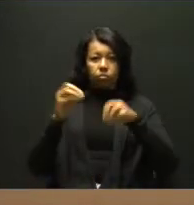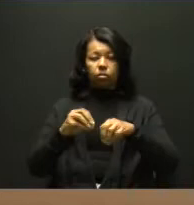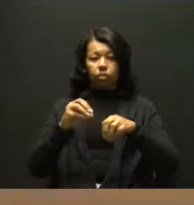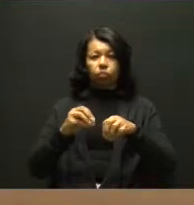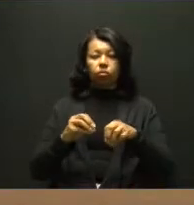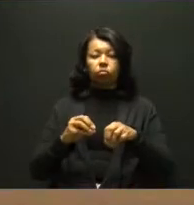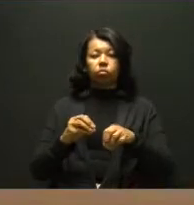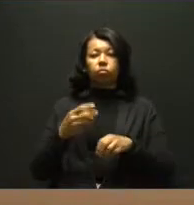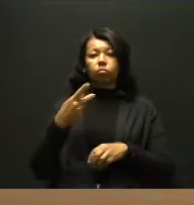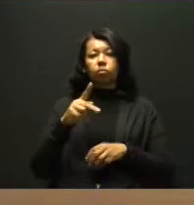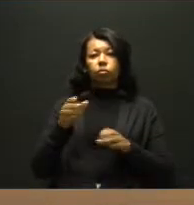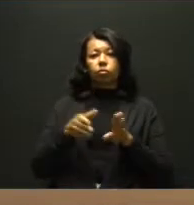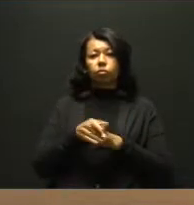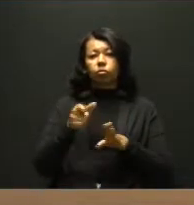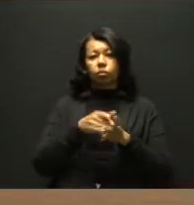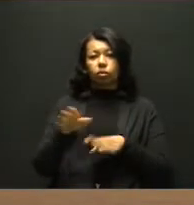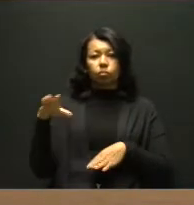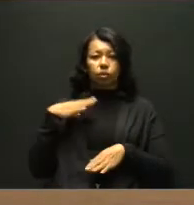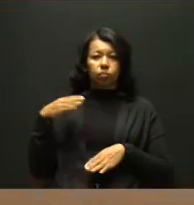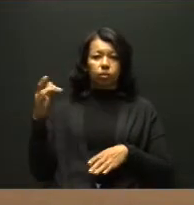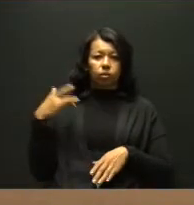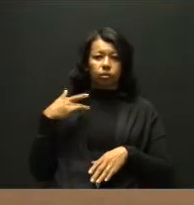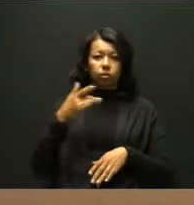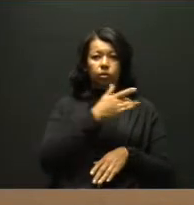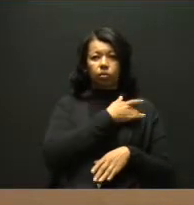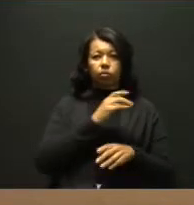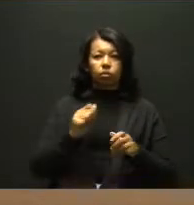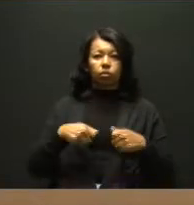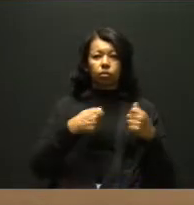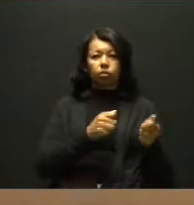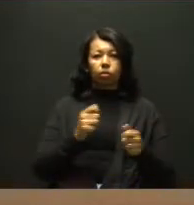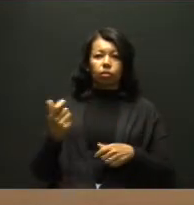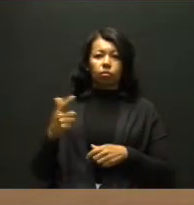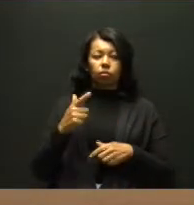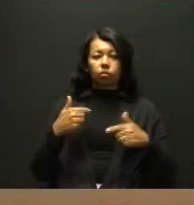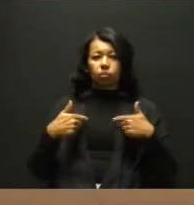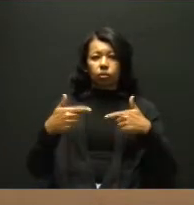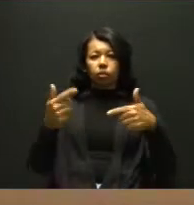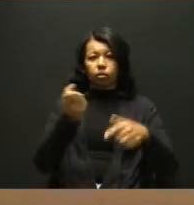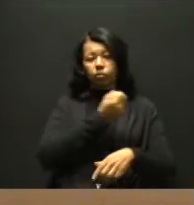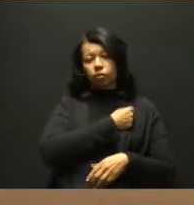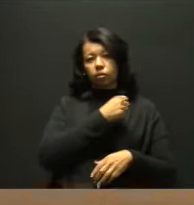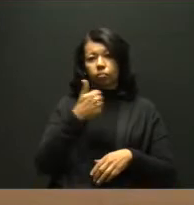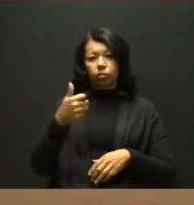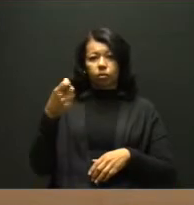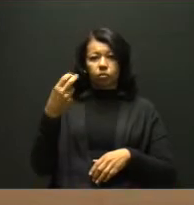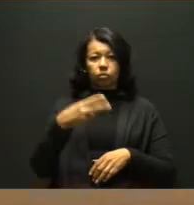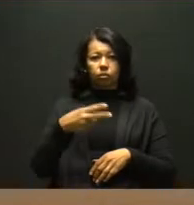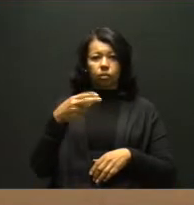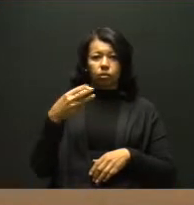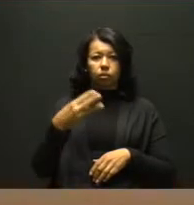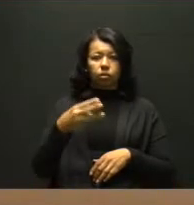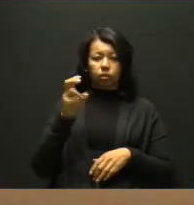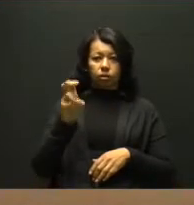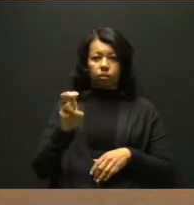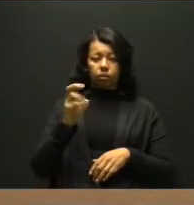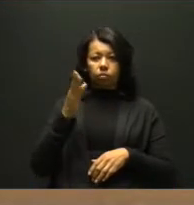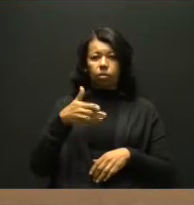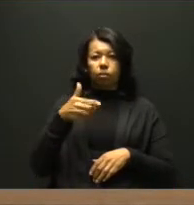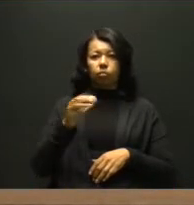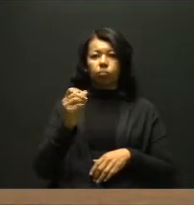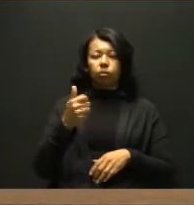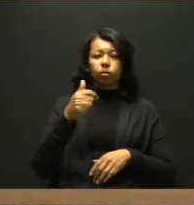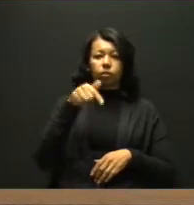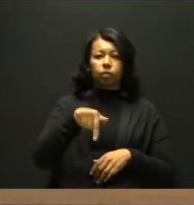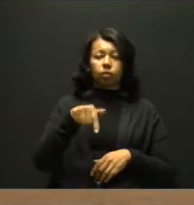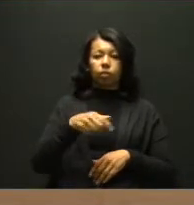composição do conselho municipal de saúde e dá outras providências o processo número 1.235 bar 2017 projeto